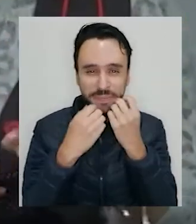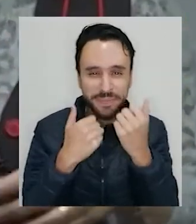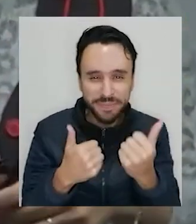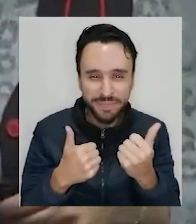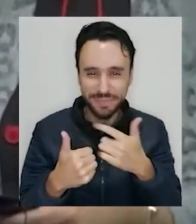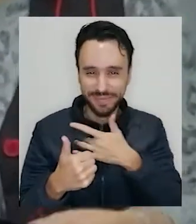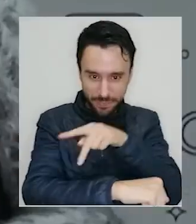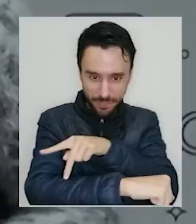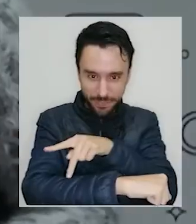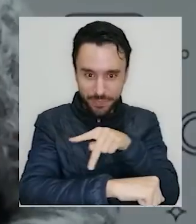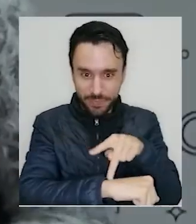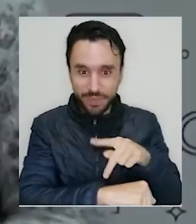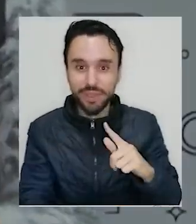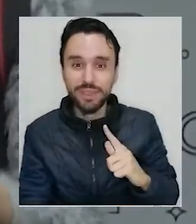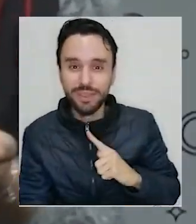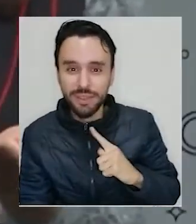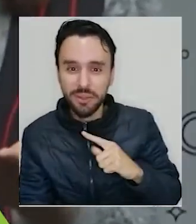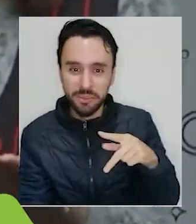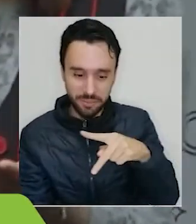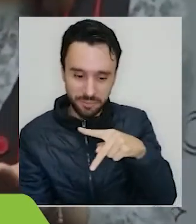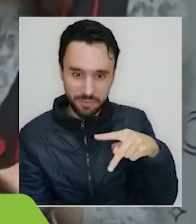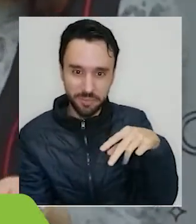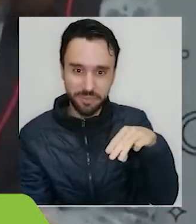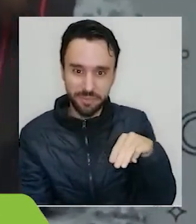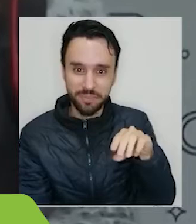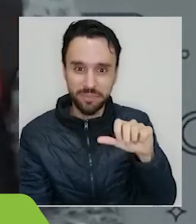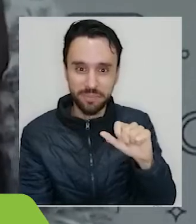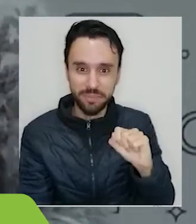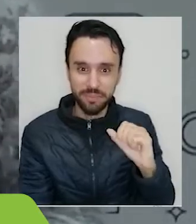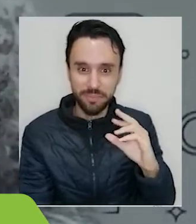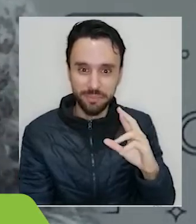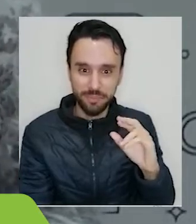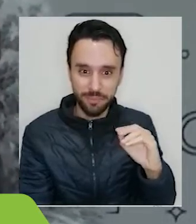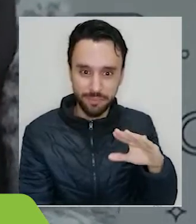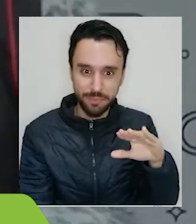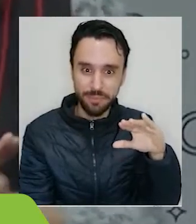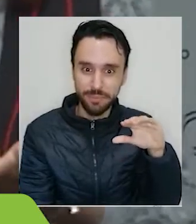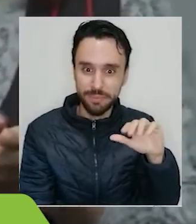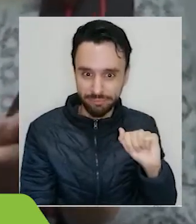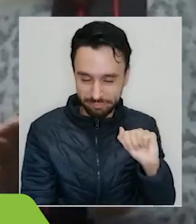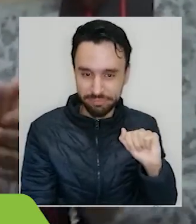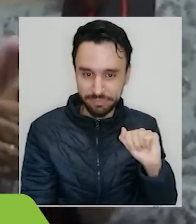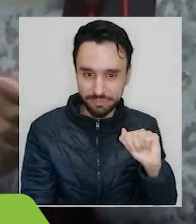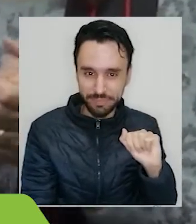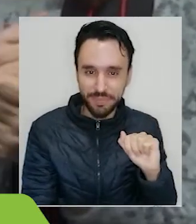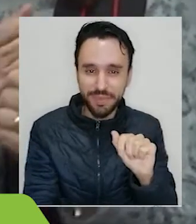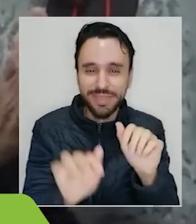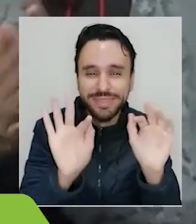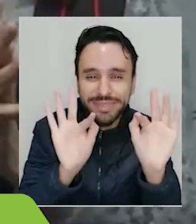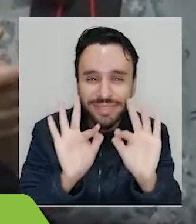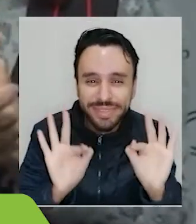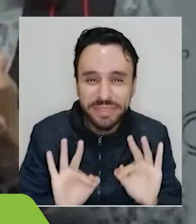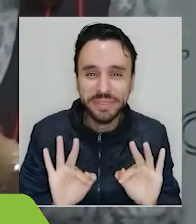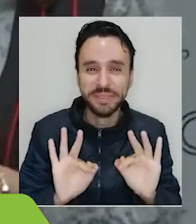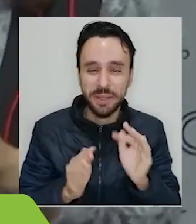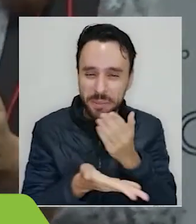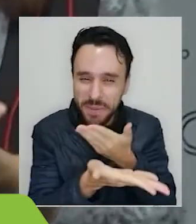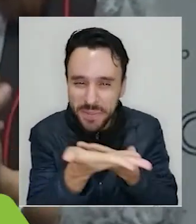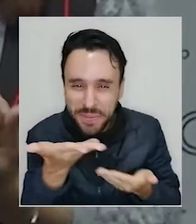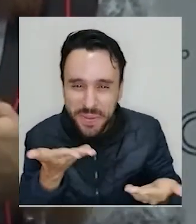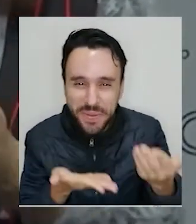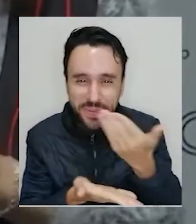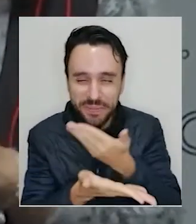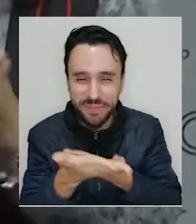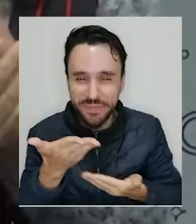bem com vocês? A professora Márcia está com vocês aqui nessa aula, feliz de poder compartilhar